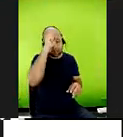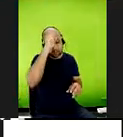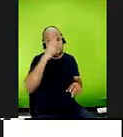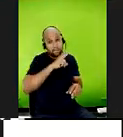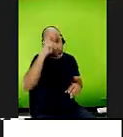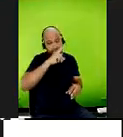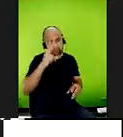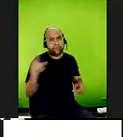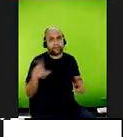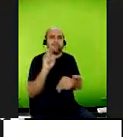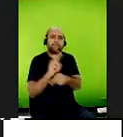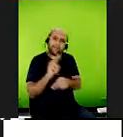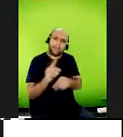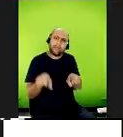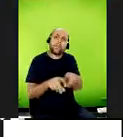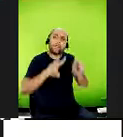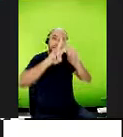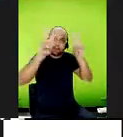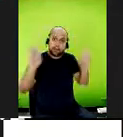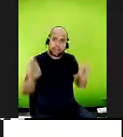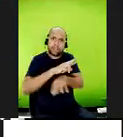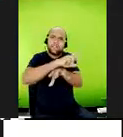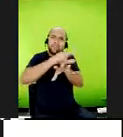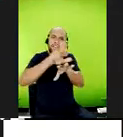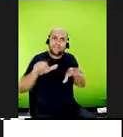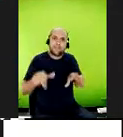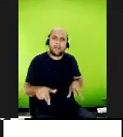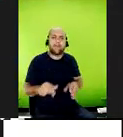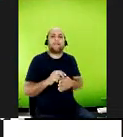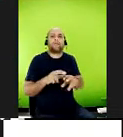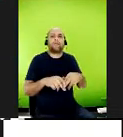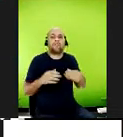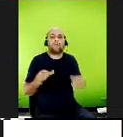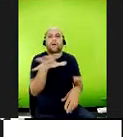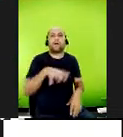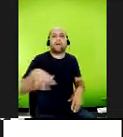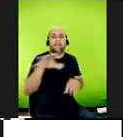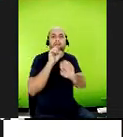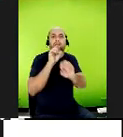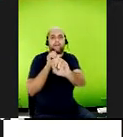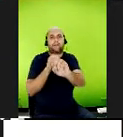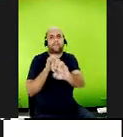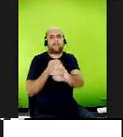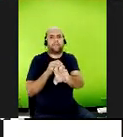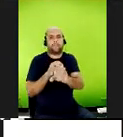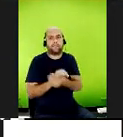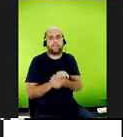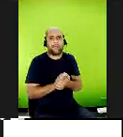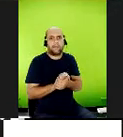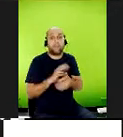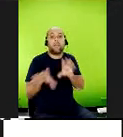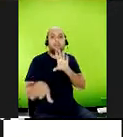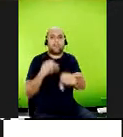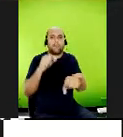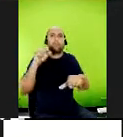cuido um pouco da bandeira de diversidade que eu não quero mais Educacional que a gente vai fazer um grupo de recrutadores né Eu sou formado em